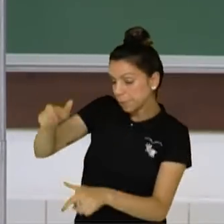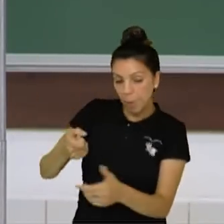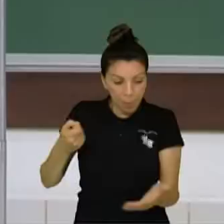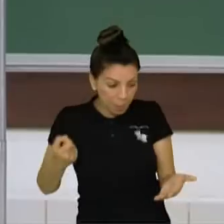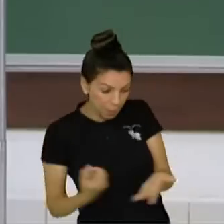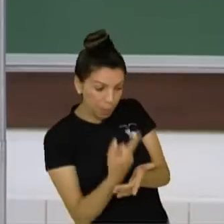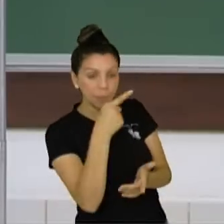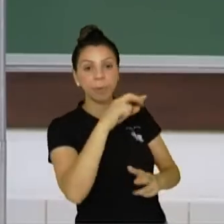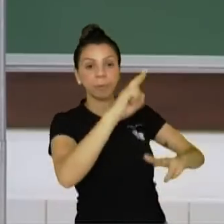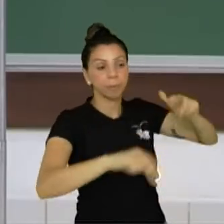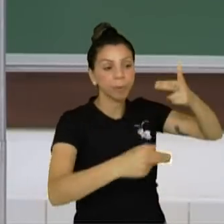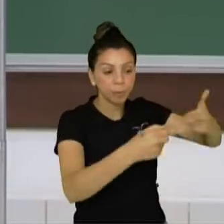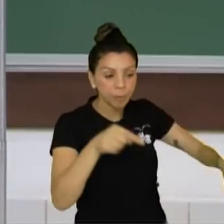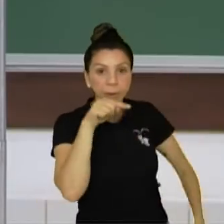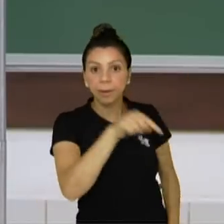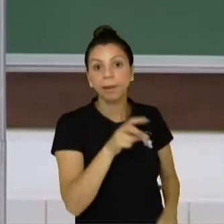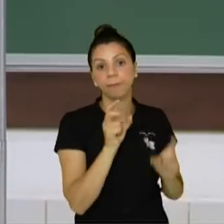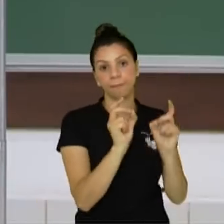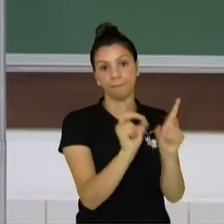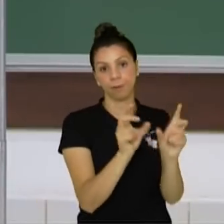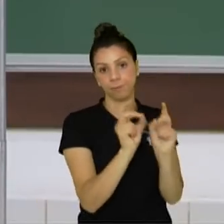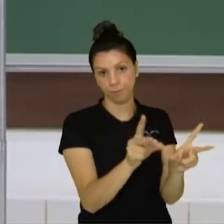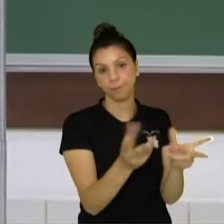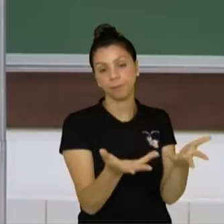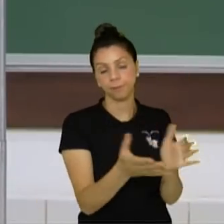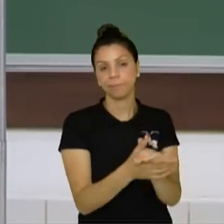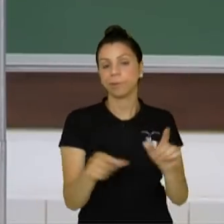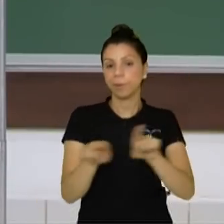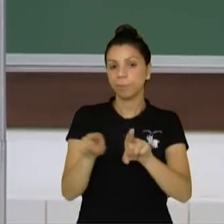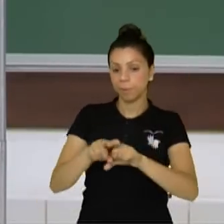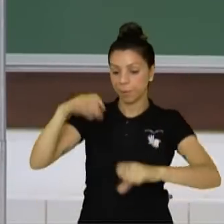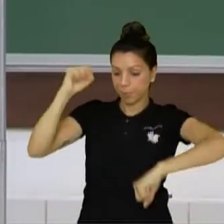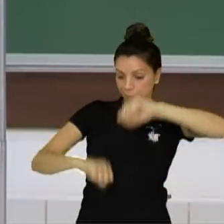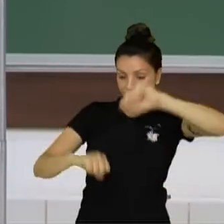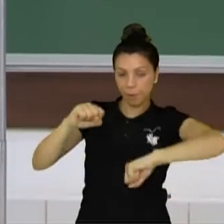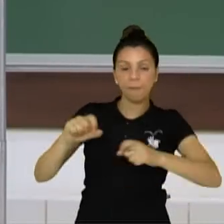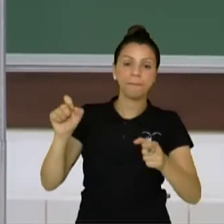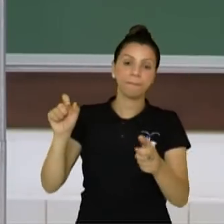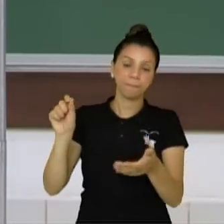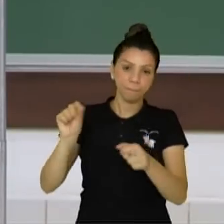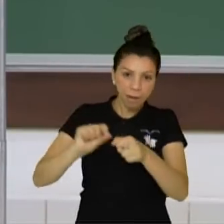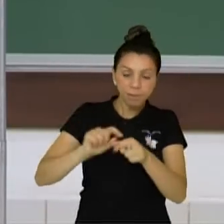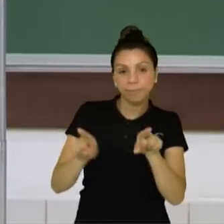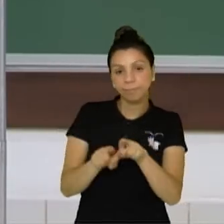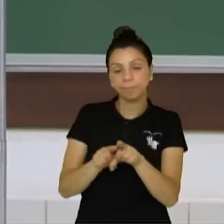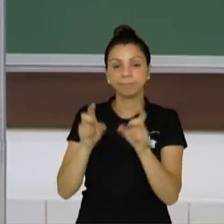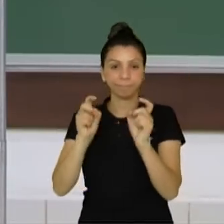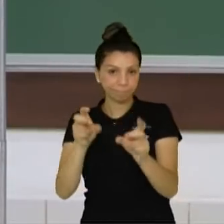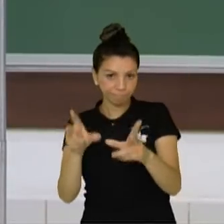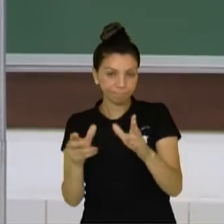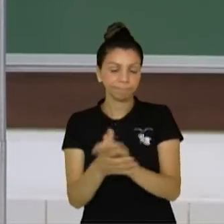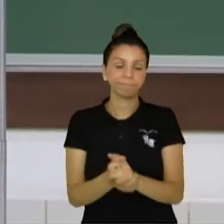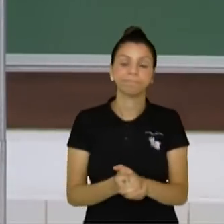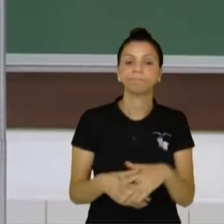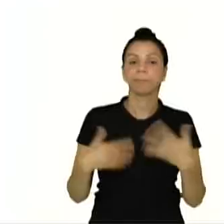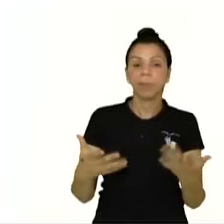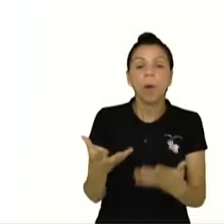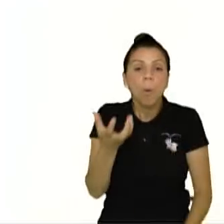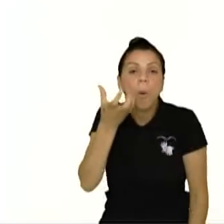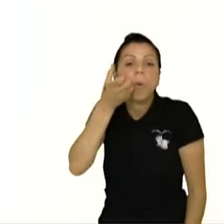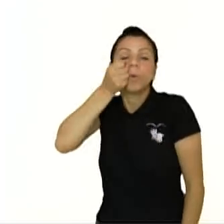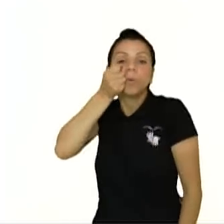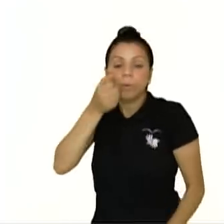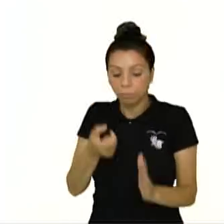produto que ele vendia, que a sua indústria fabricava e também vendia. Nesse sentido, a lucratividade